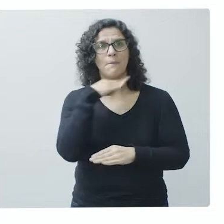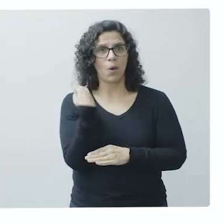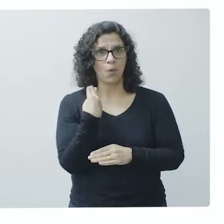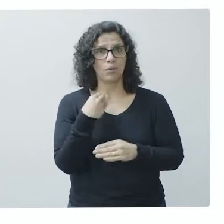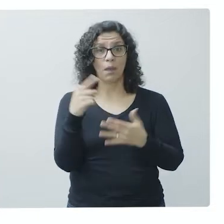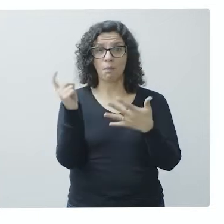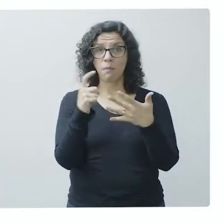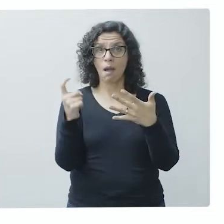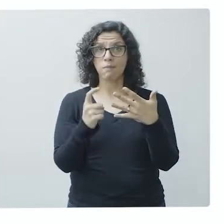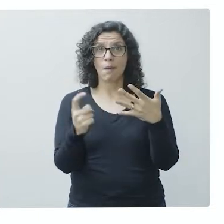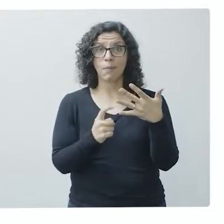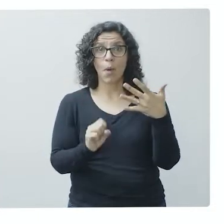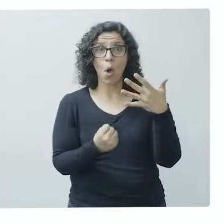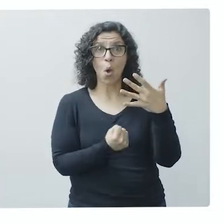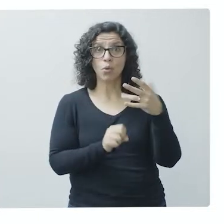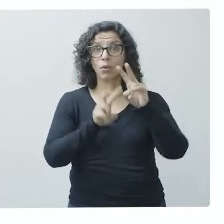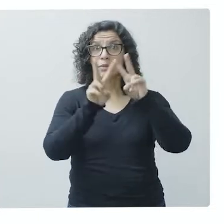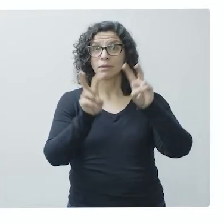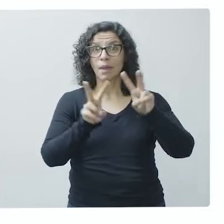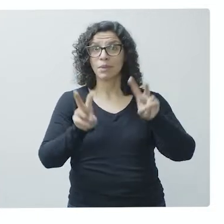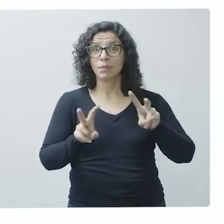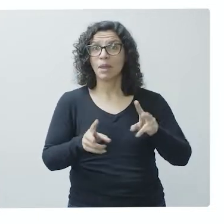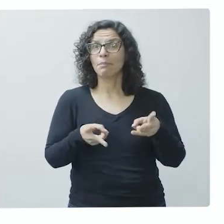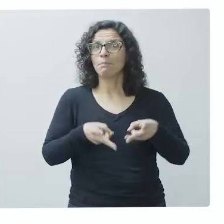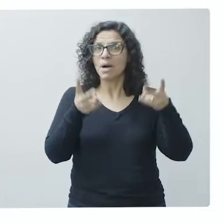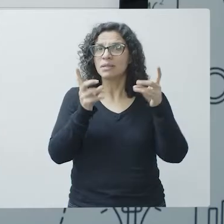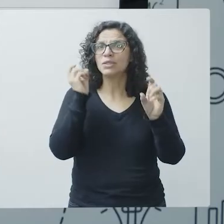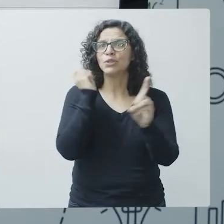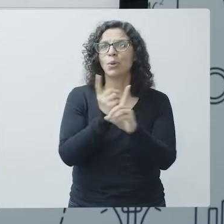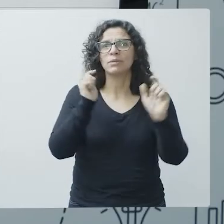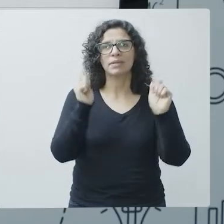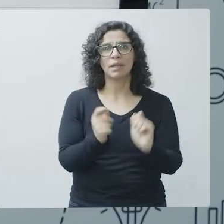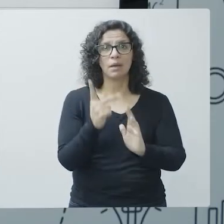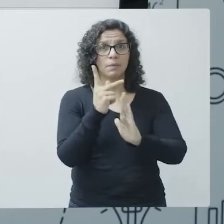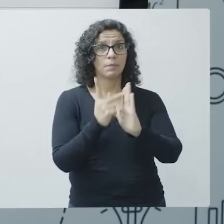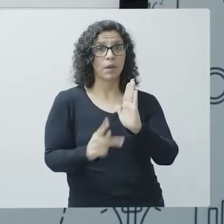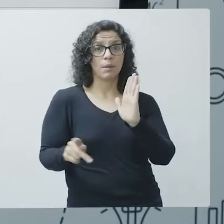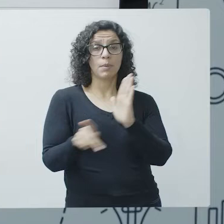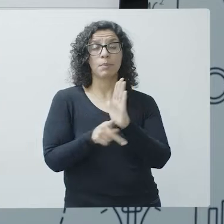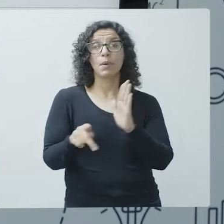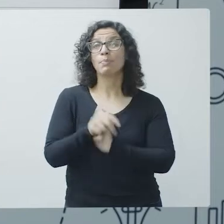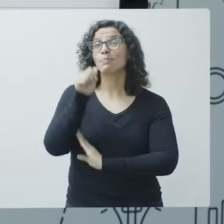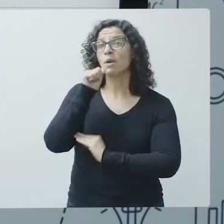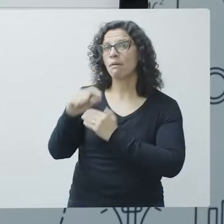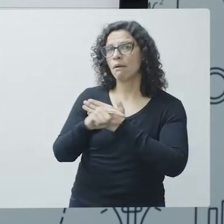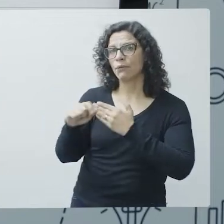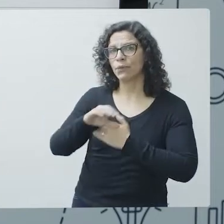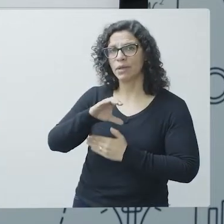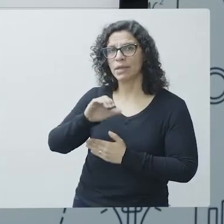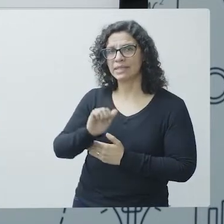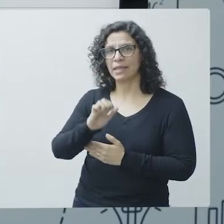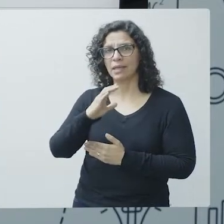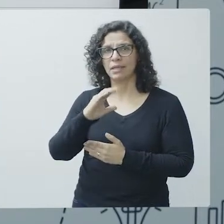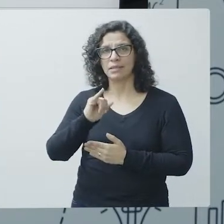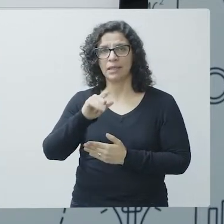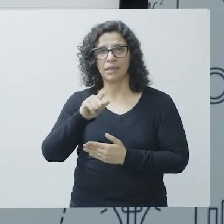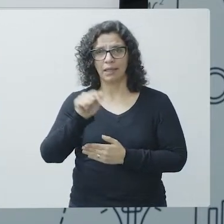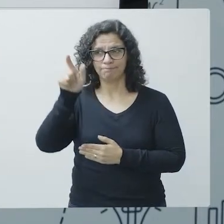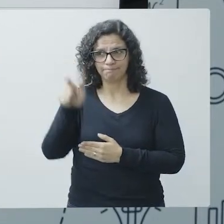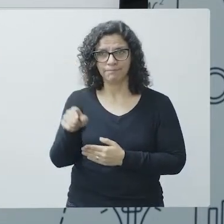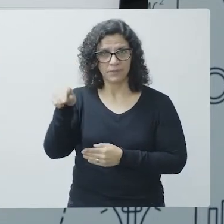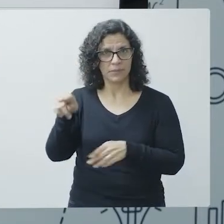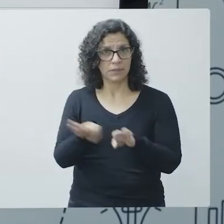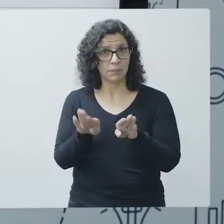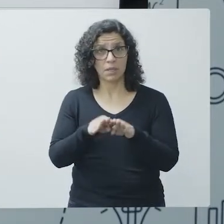morte. Olha quanta coisa nós podemos encontrar nos poemas da Cecília Meirelles. Então ela vai